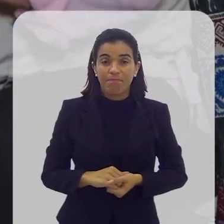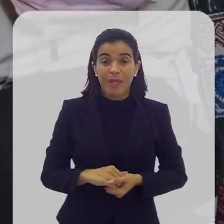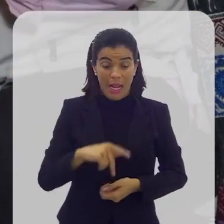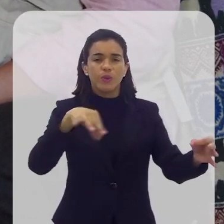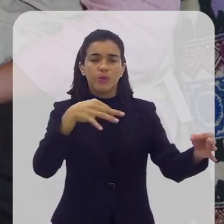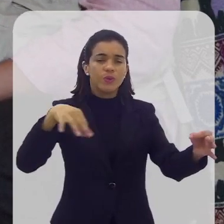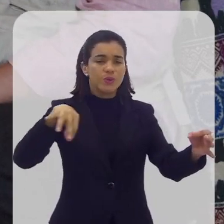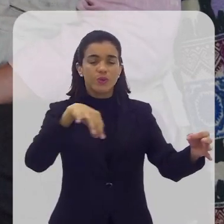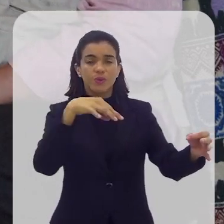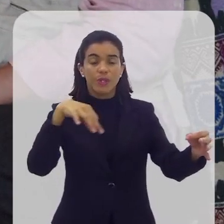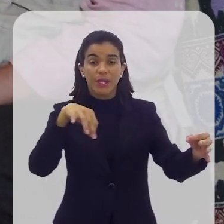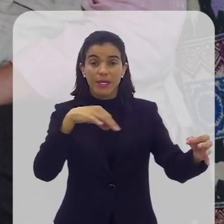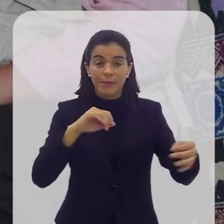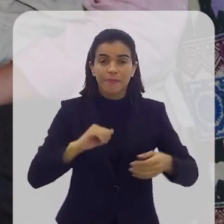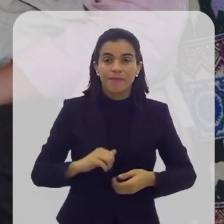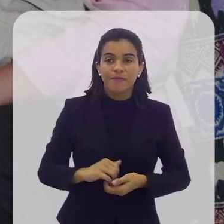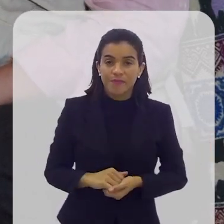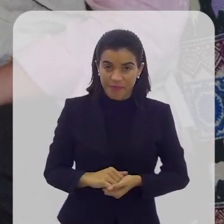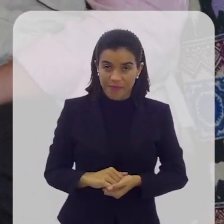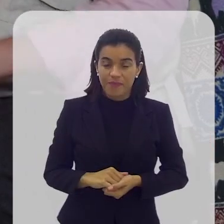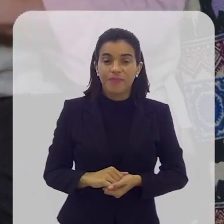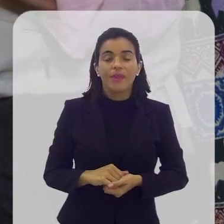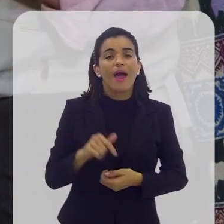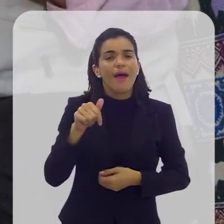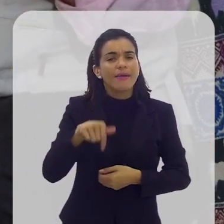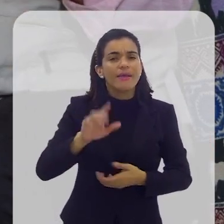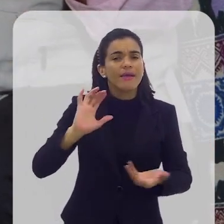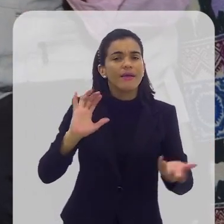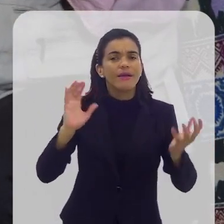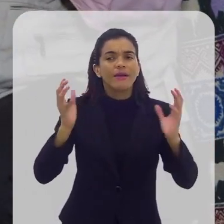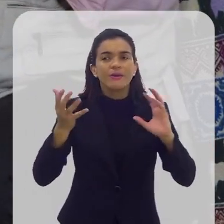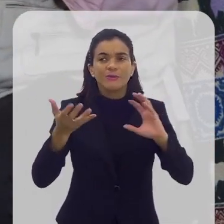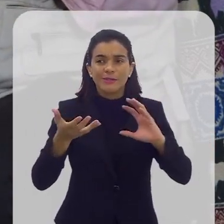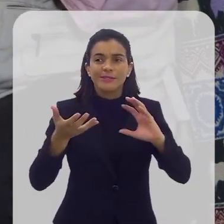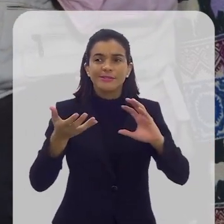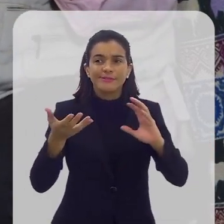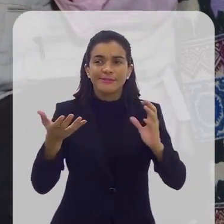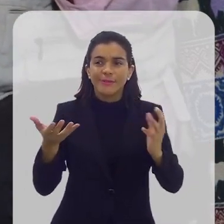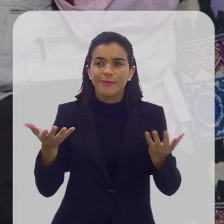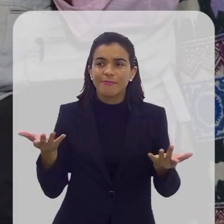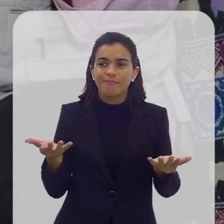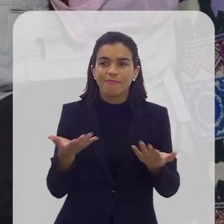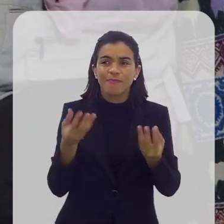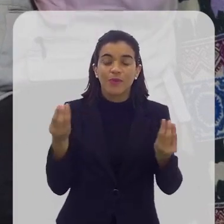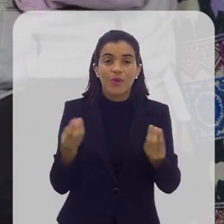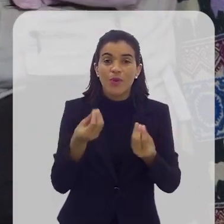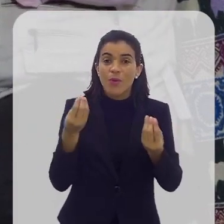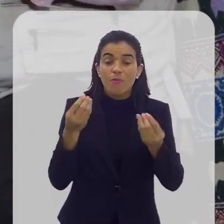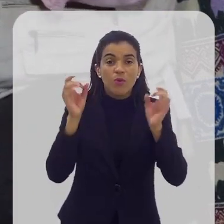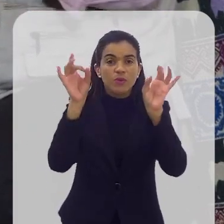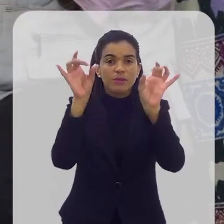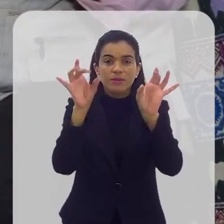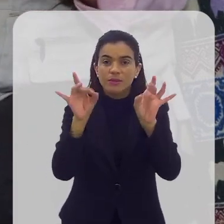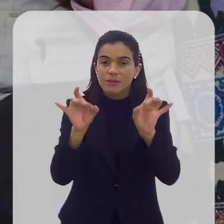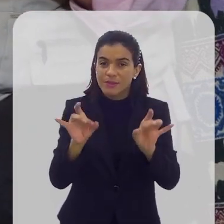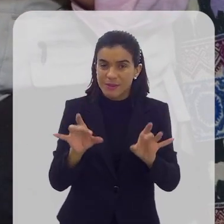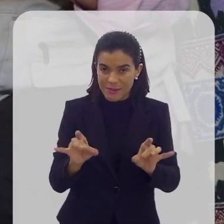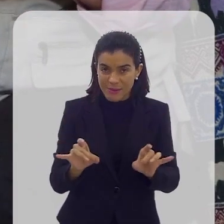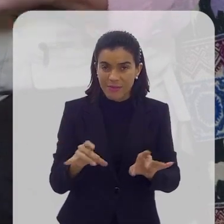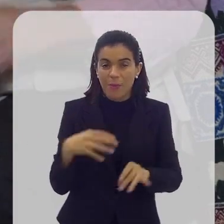a presidência, o Poder Executivo se instalou ali no Palácio do Itamaraty, junto